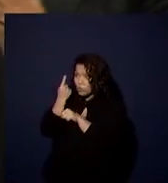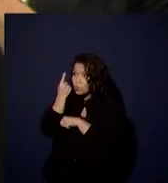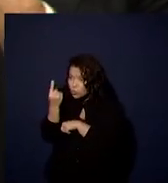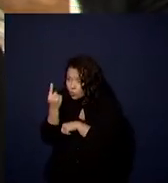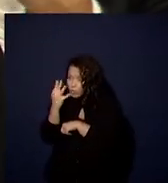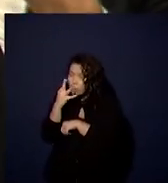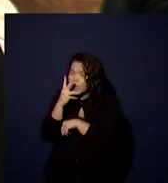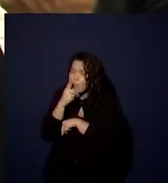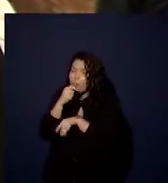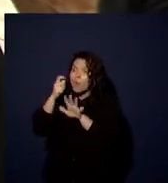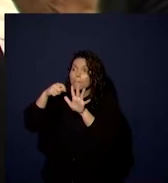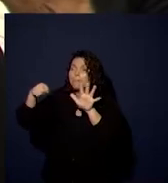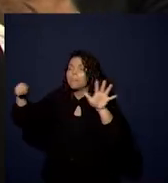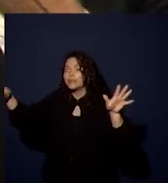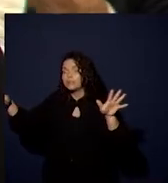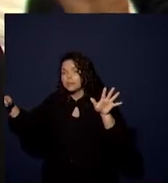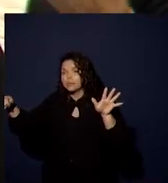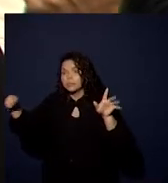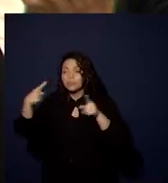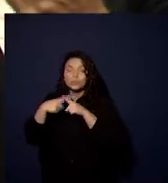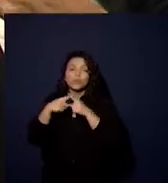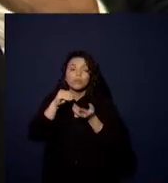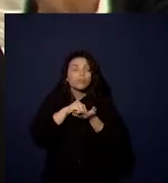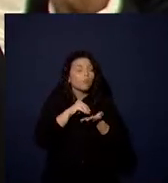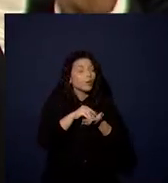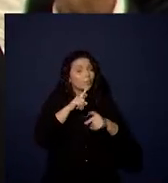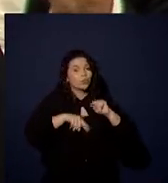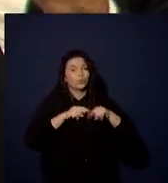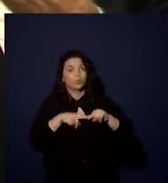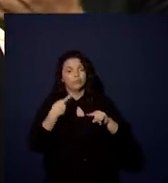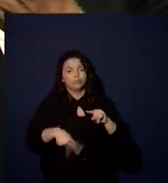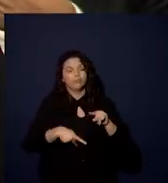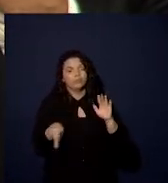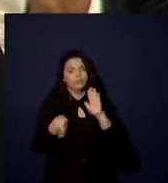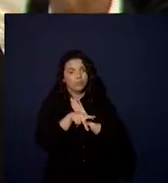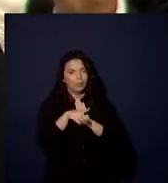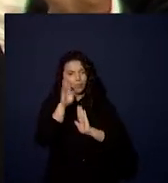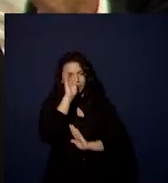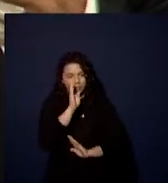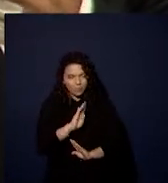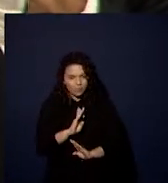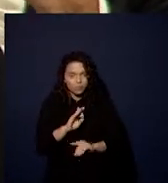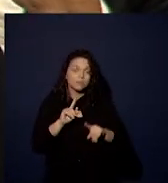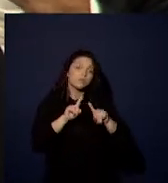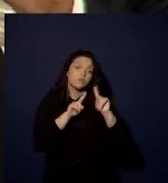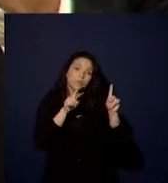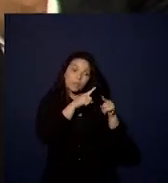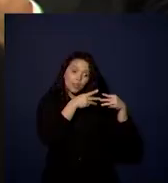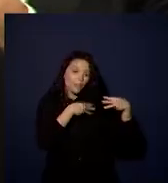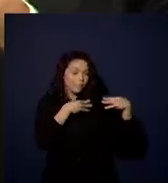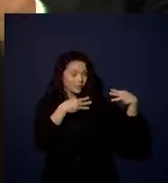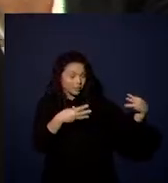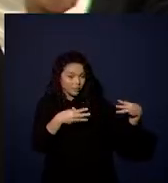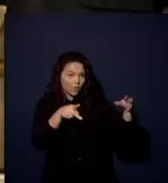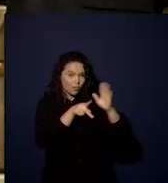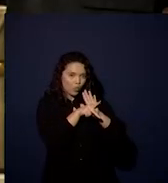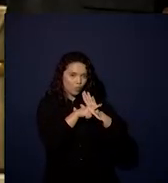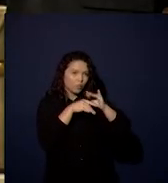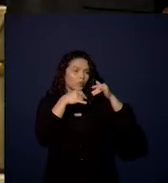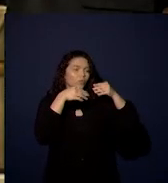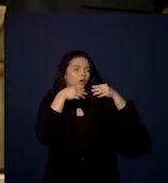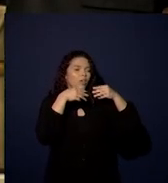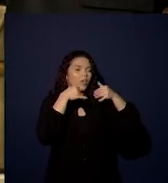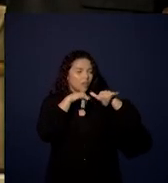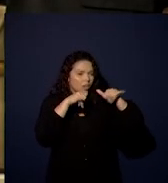eu acho que a gente precisaria envolver a cadeia de produção né o ministério de Minas energia de industria